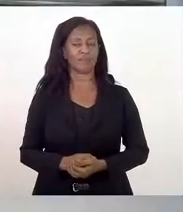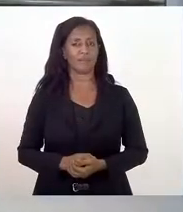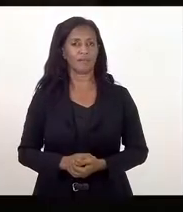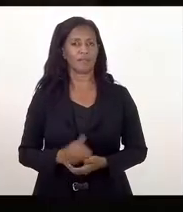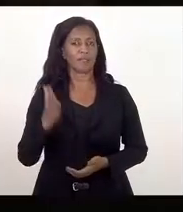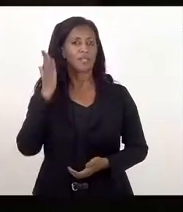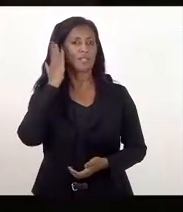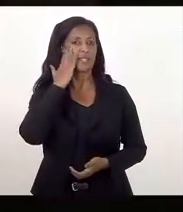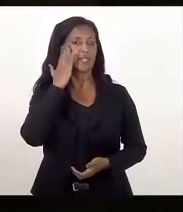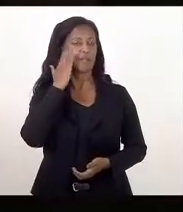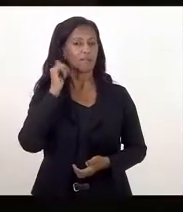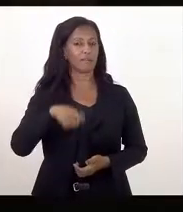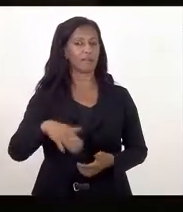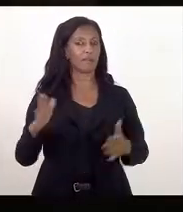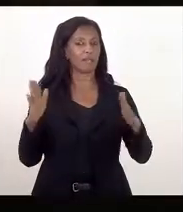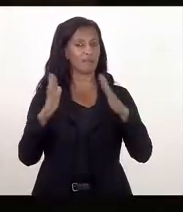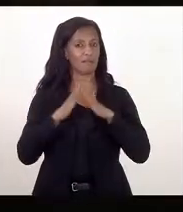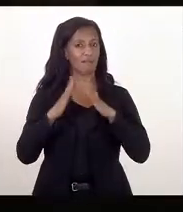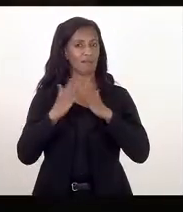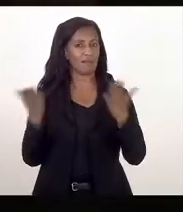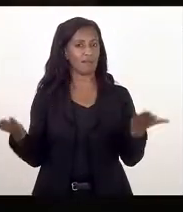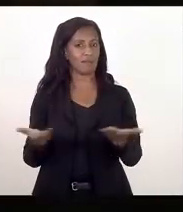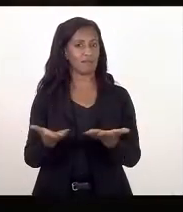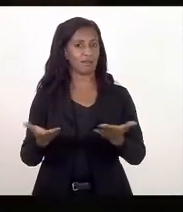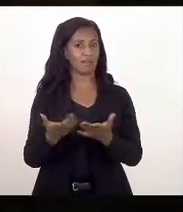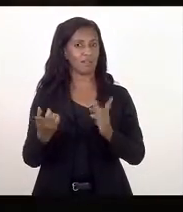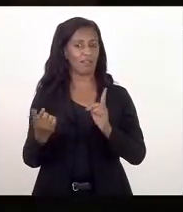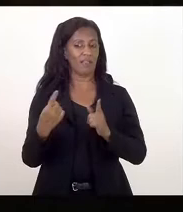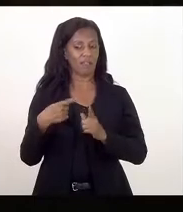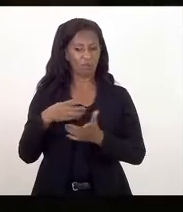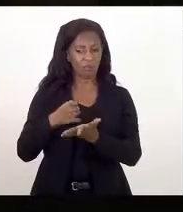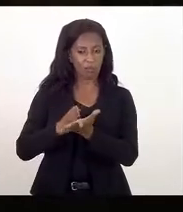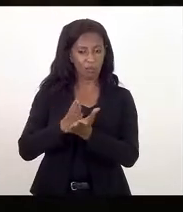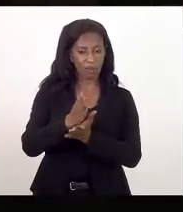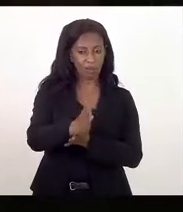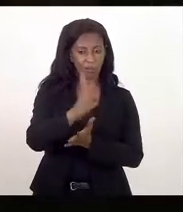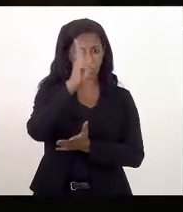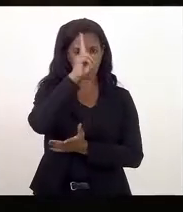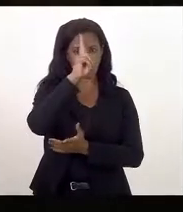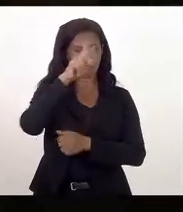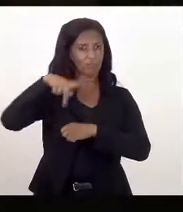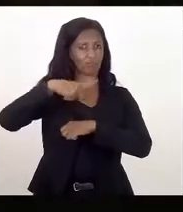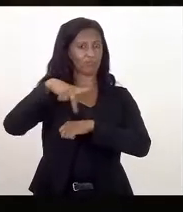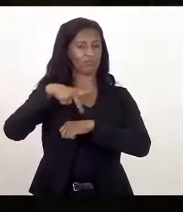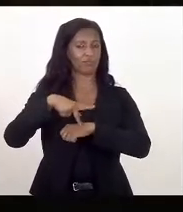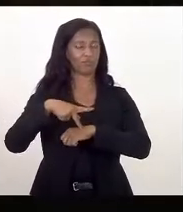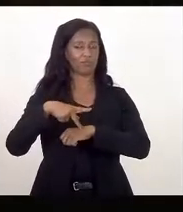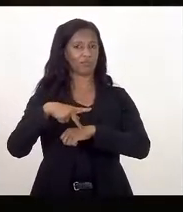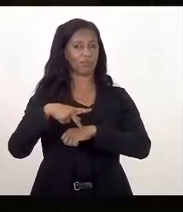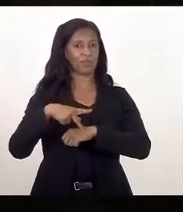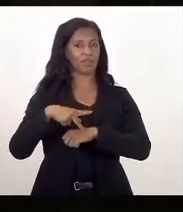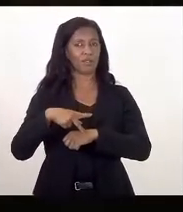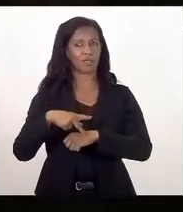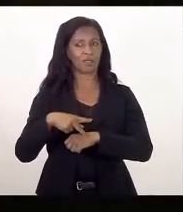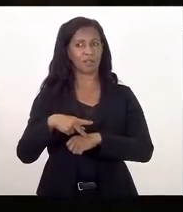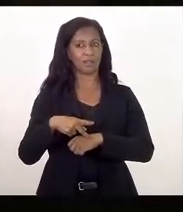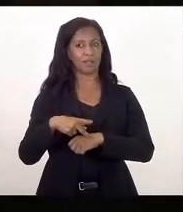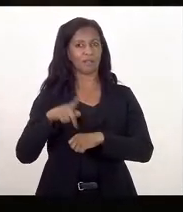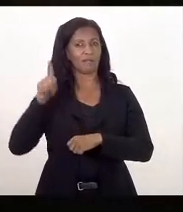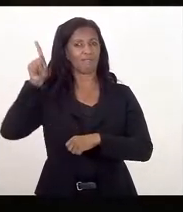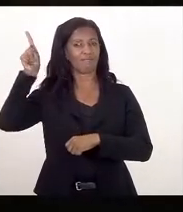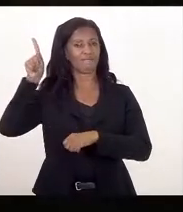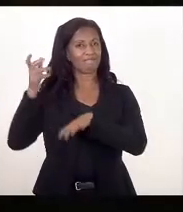Sabemos que essa casa hoje vai na contramão da história do país que está lá em